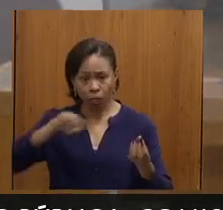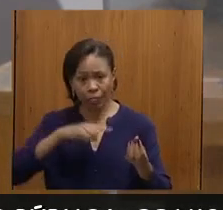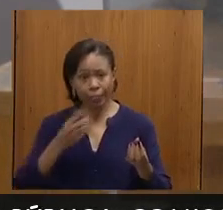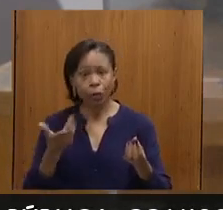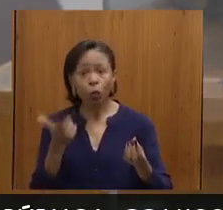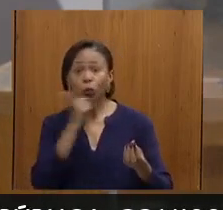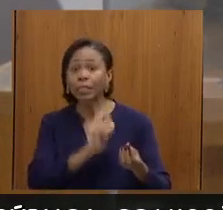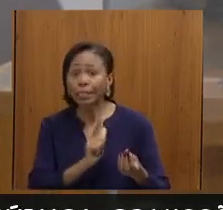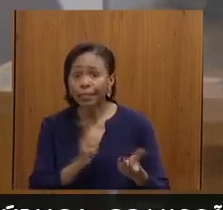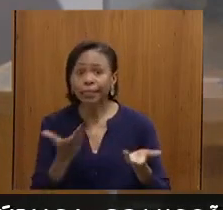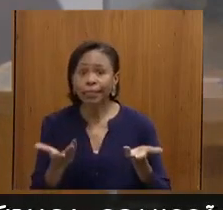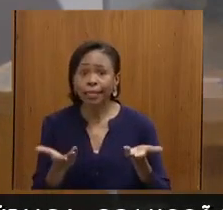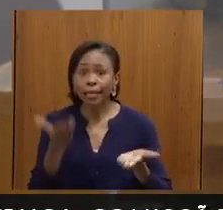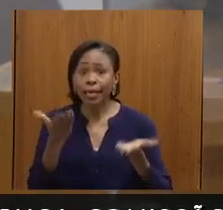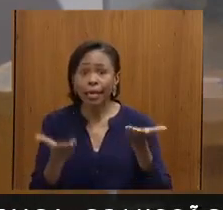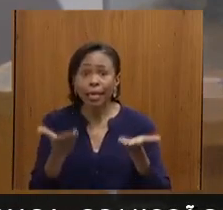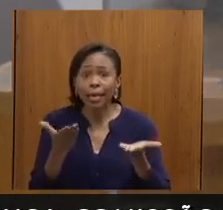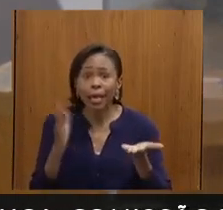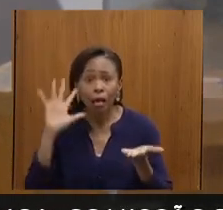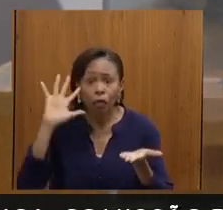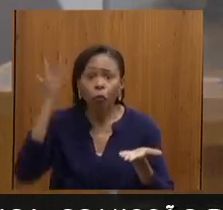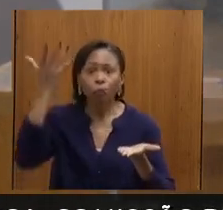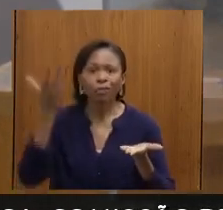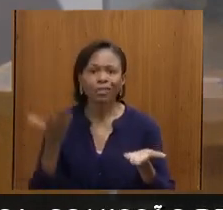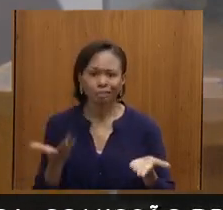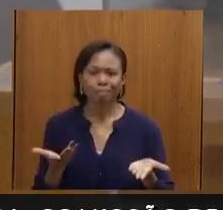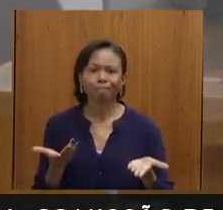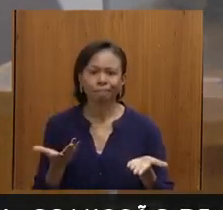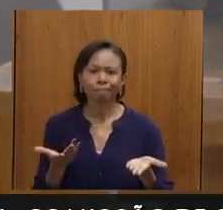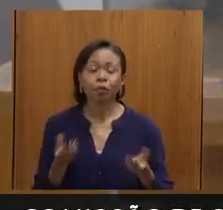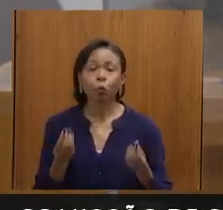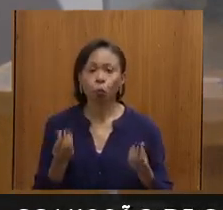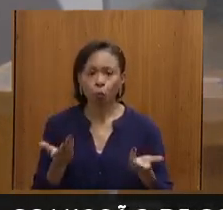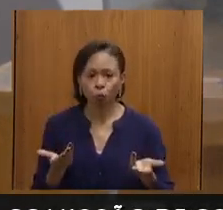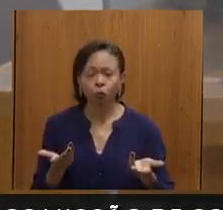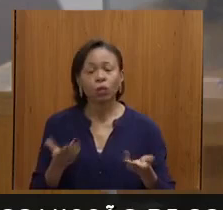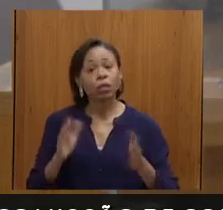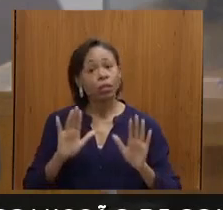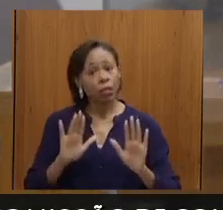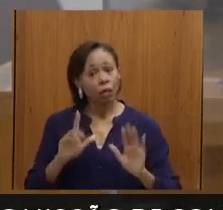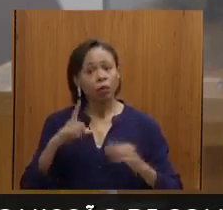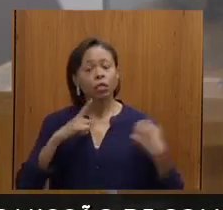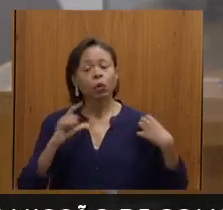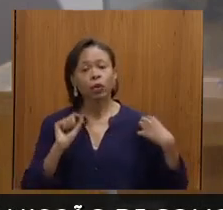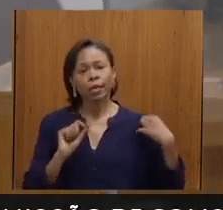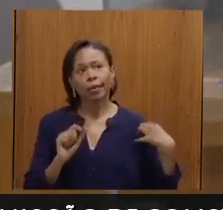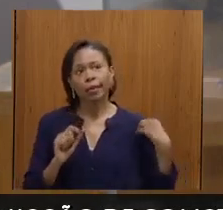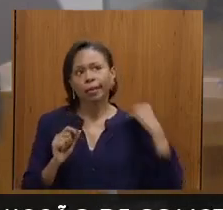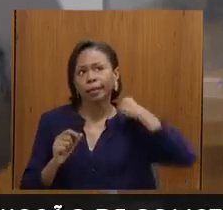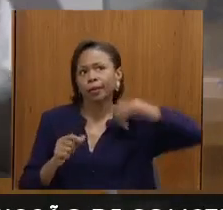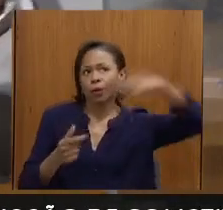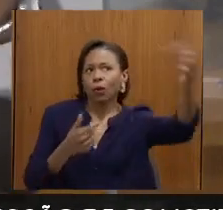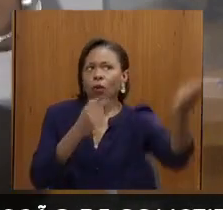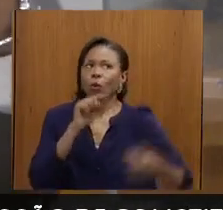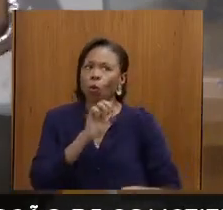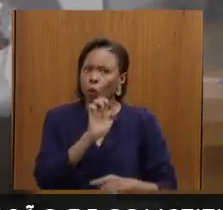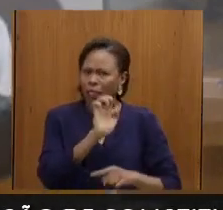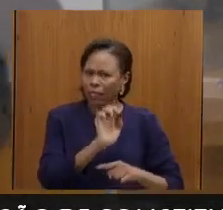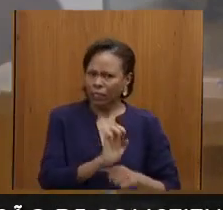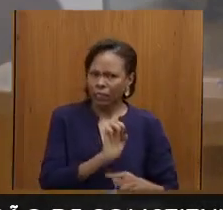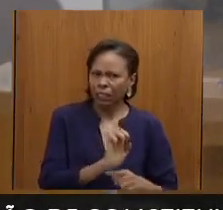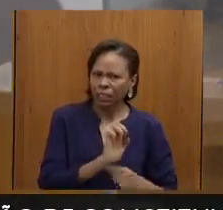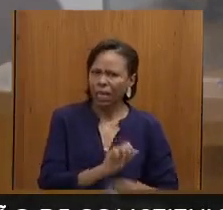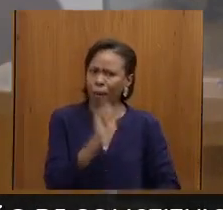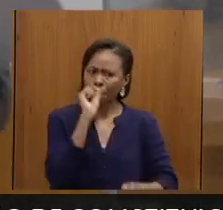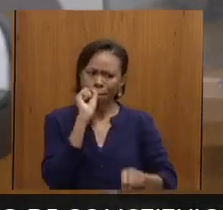equilibrar esse jogo? Então, a gente não pode inviabilizar o Estado, a gente não pode